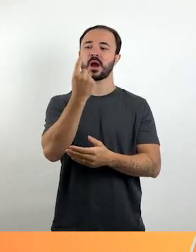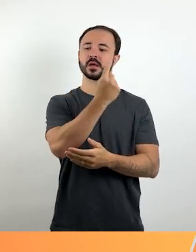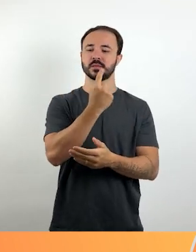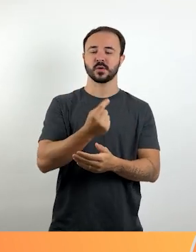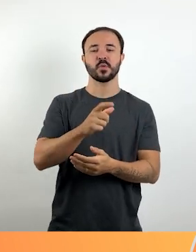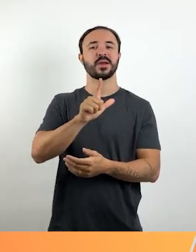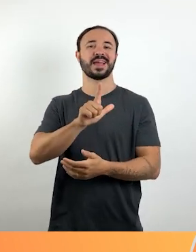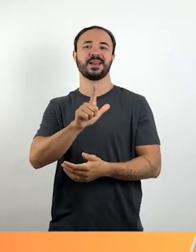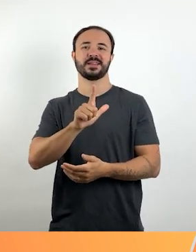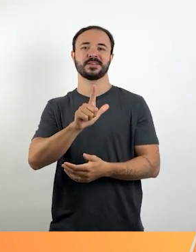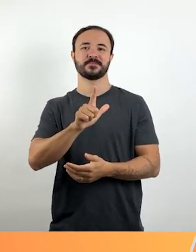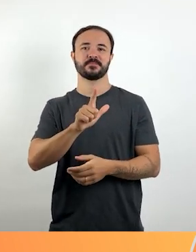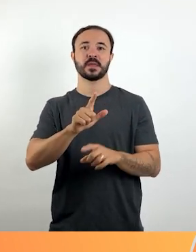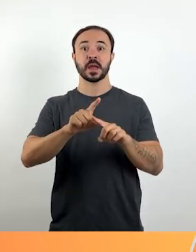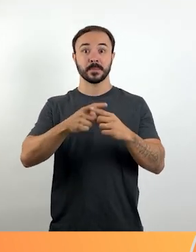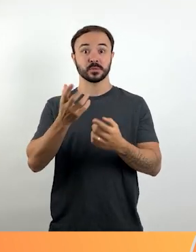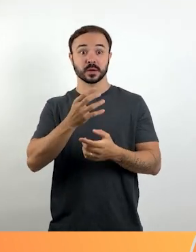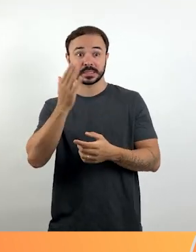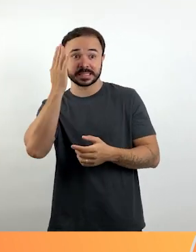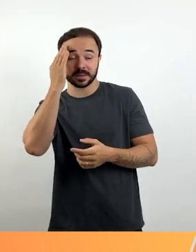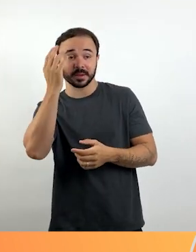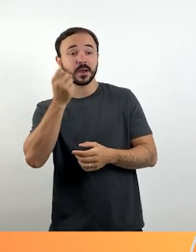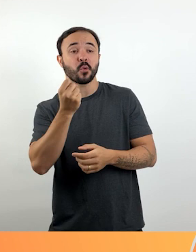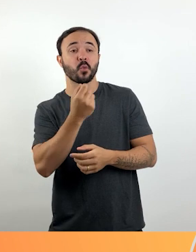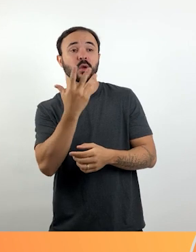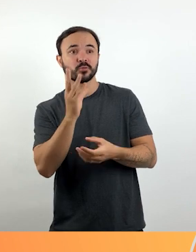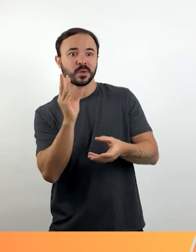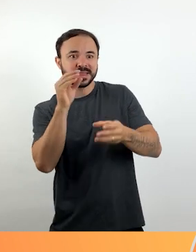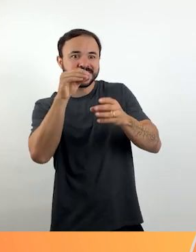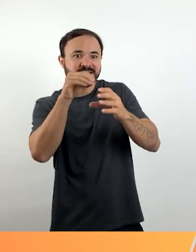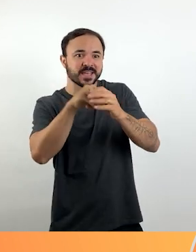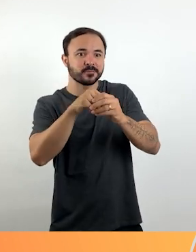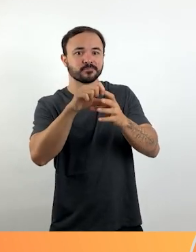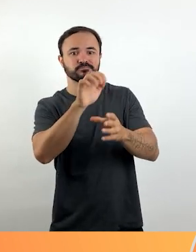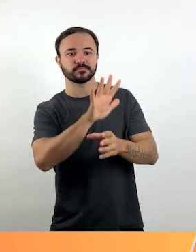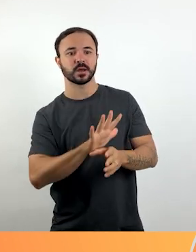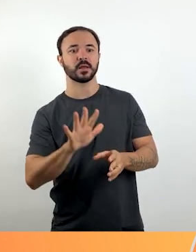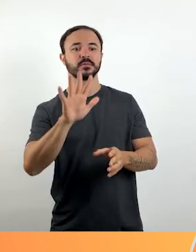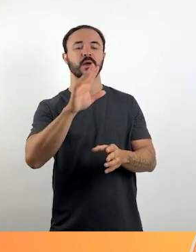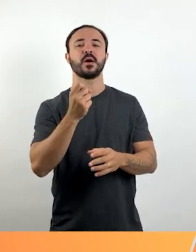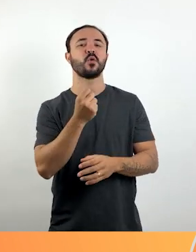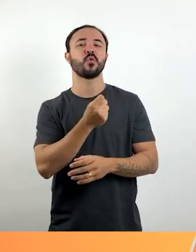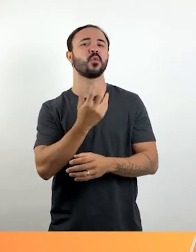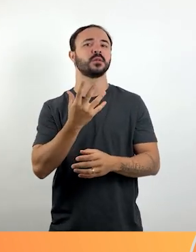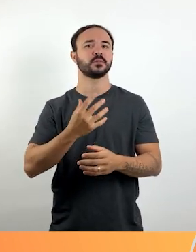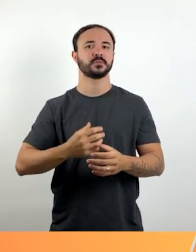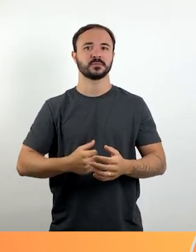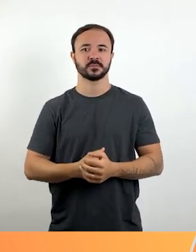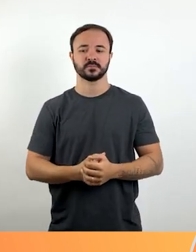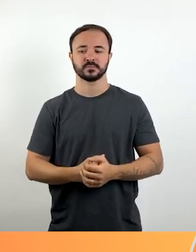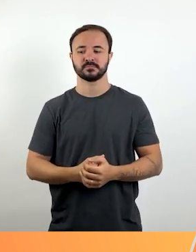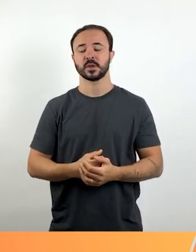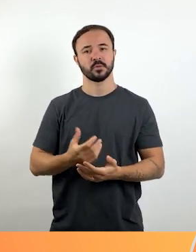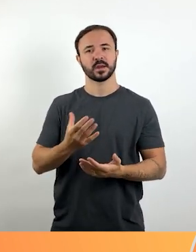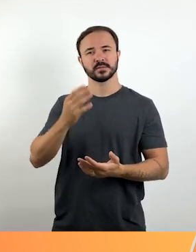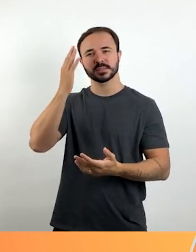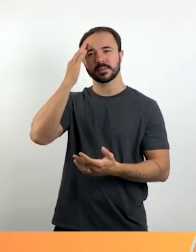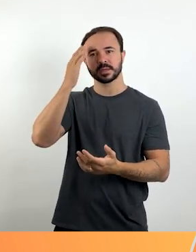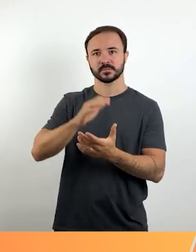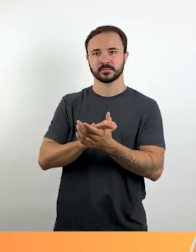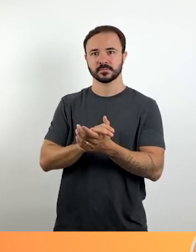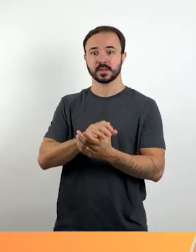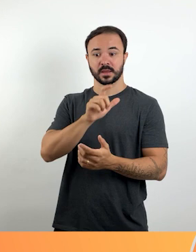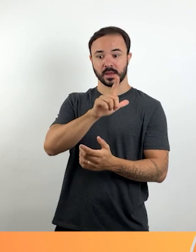quer saber qual é a área desse quadrado? A área desse quadrado é L vezes L, ou seja, L ao quadrado. Então quer dizer que a área